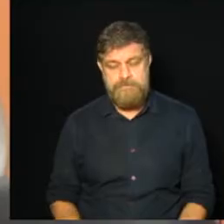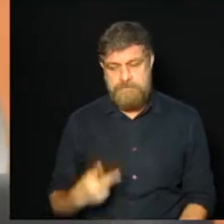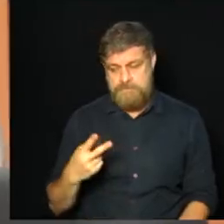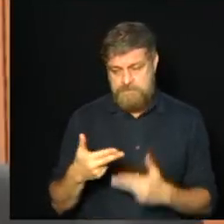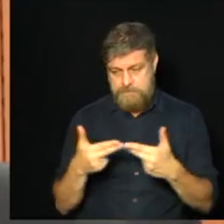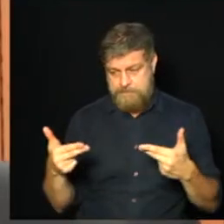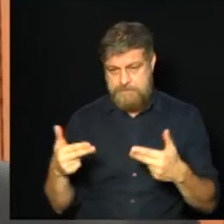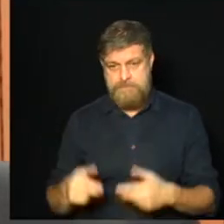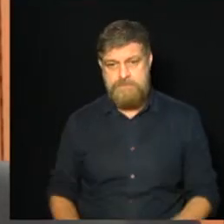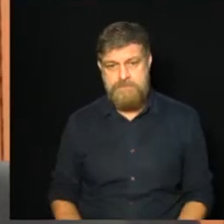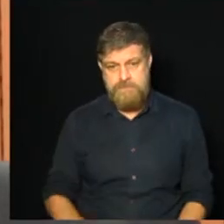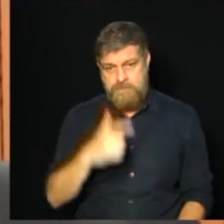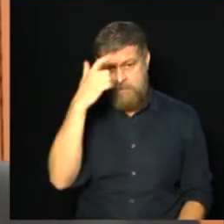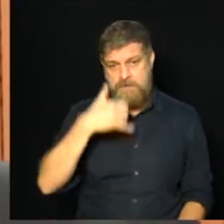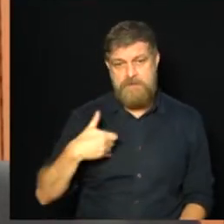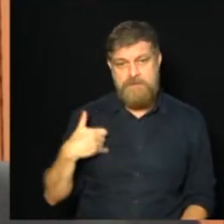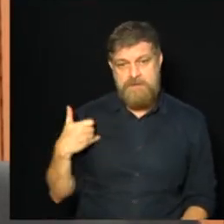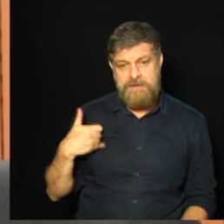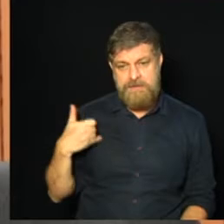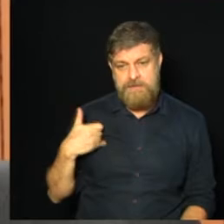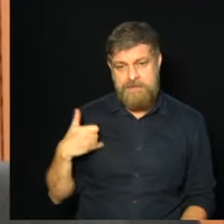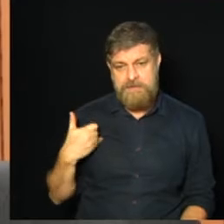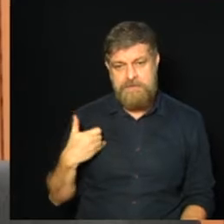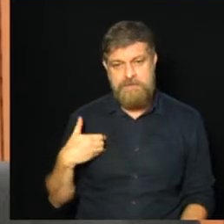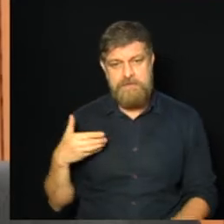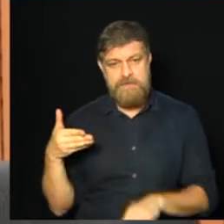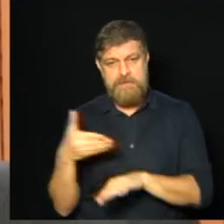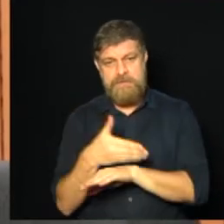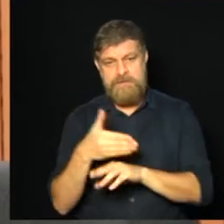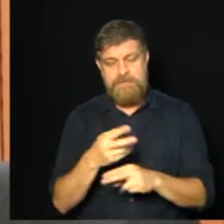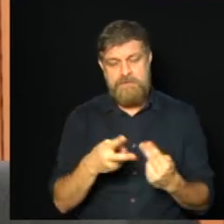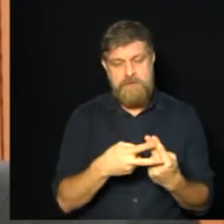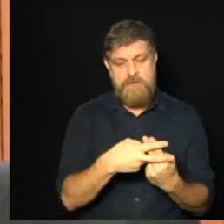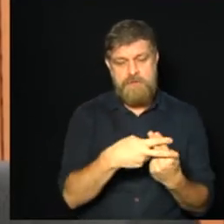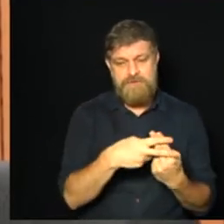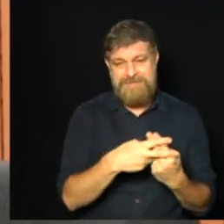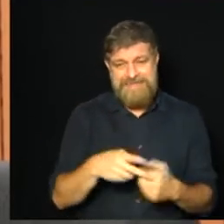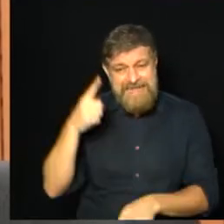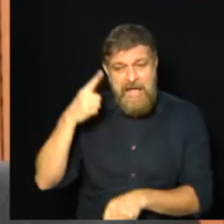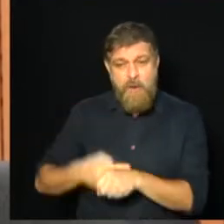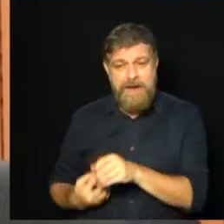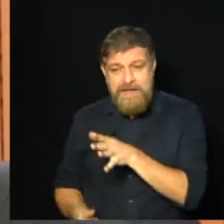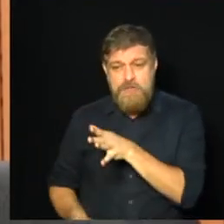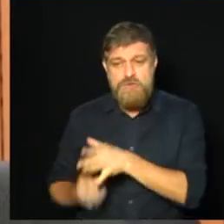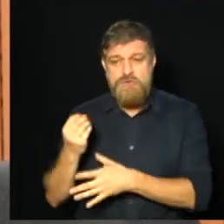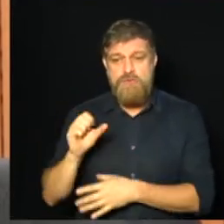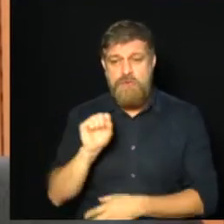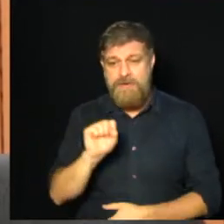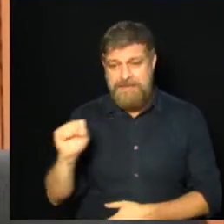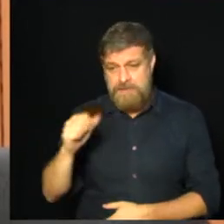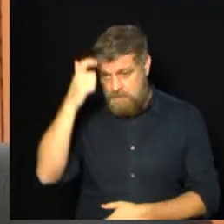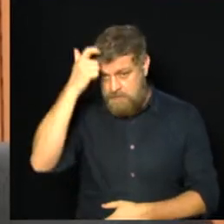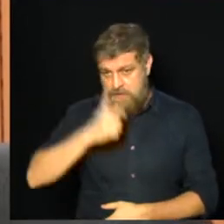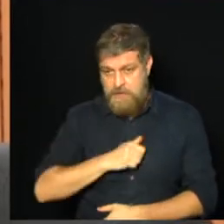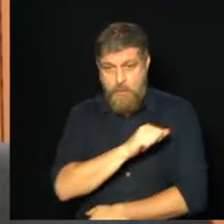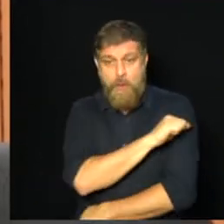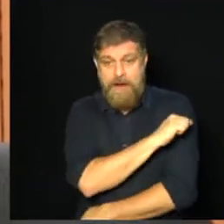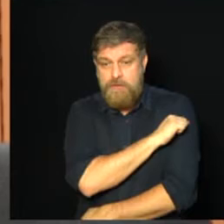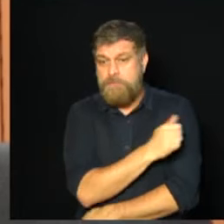Eu, até pela idade, participo do SUS desde sua formação em 88. Eu, quando estudante, não tinha o